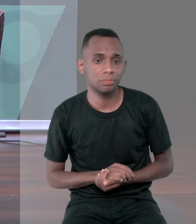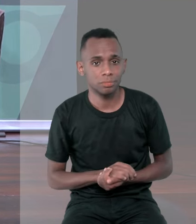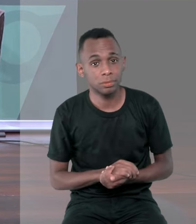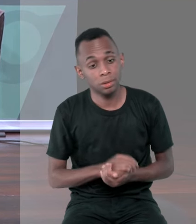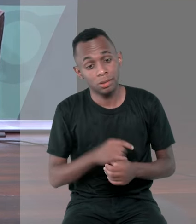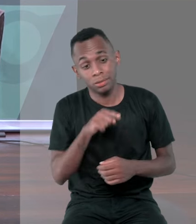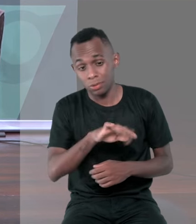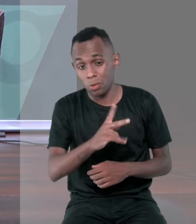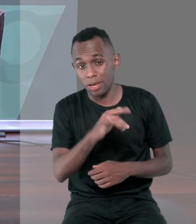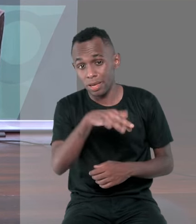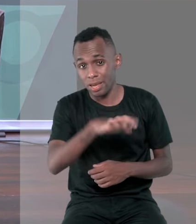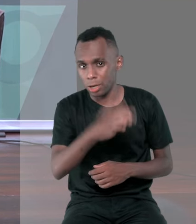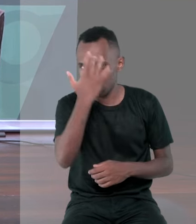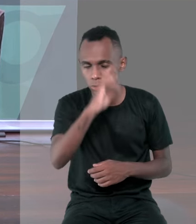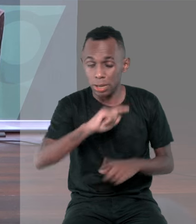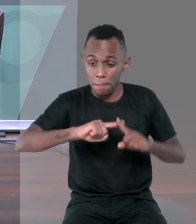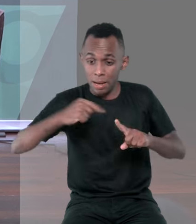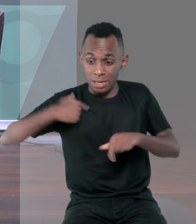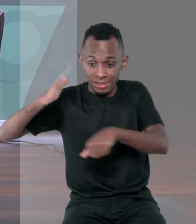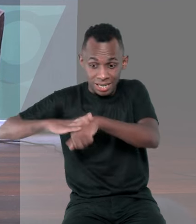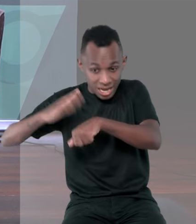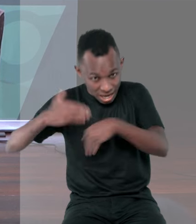Olha, professor Henrique, eu não sei, mas eu...